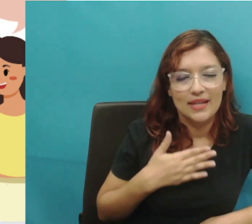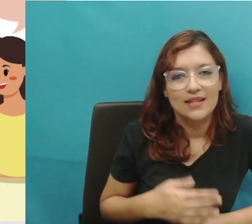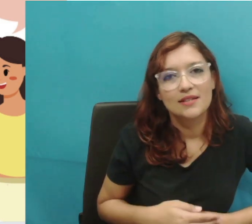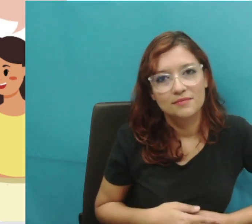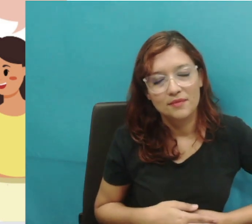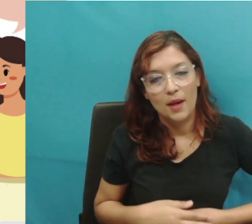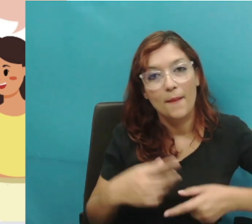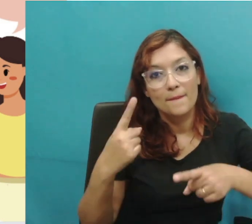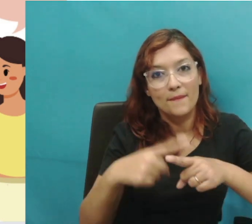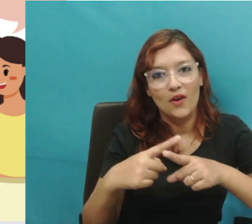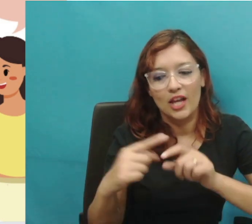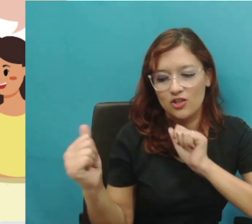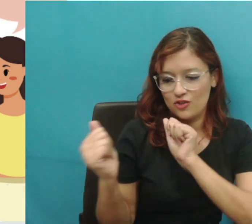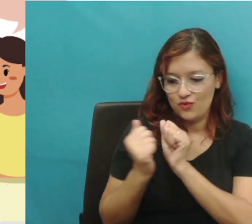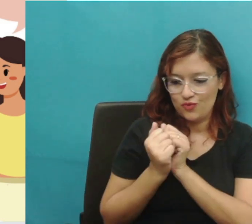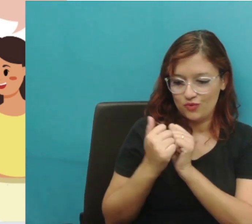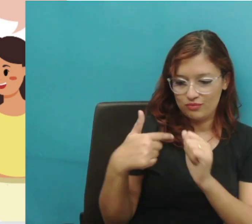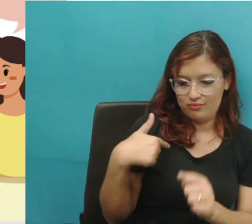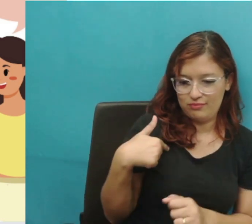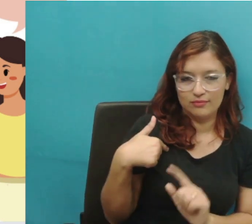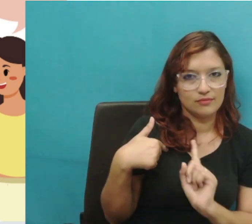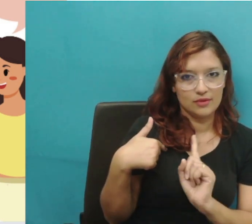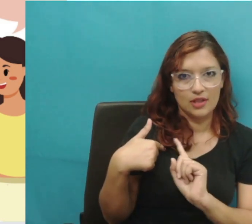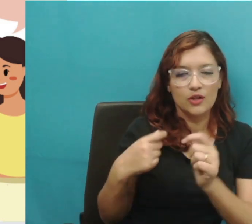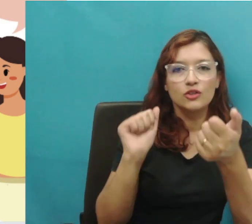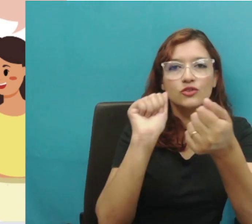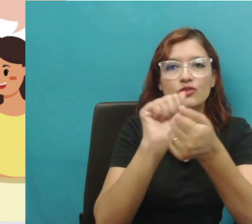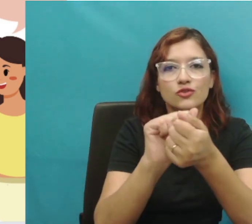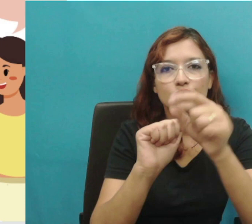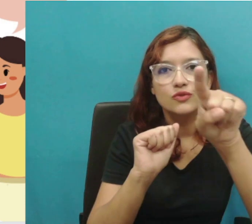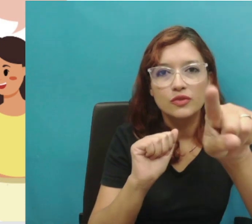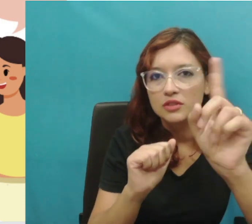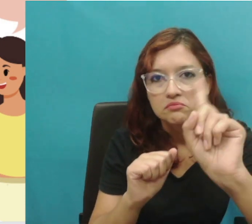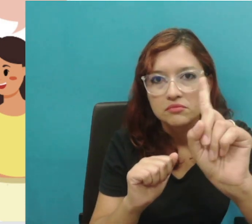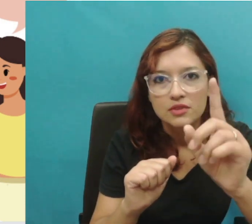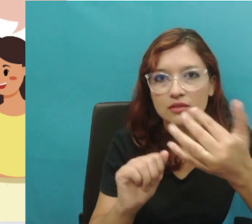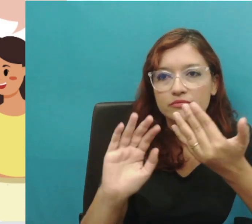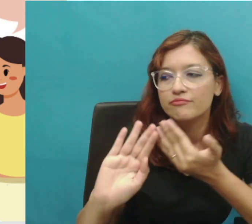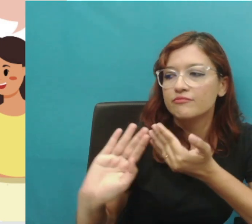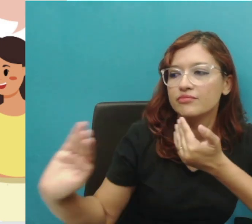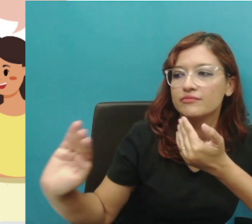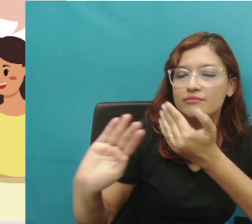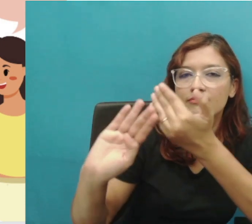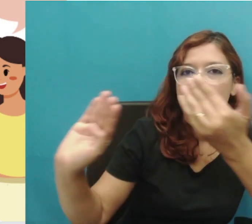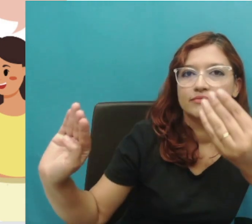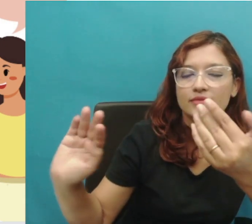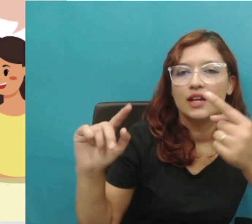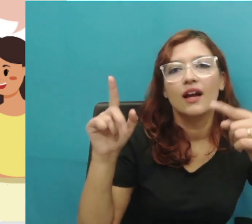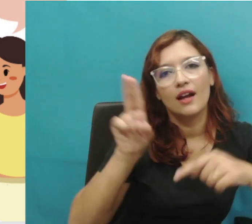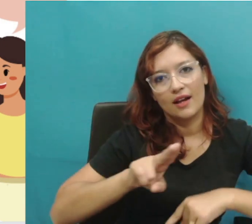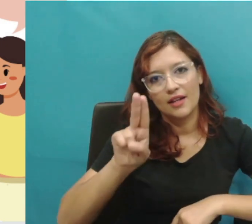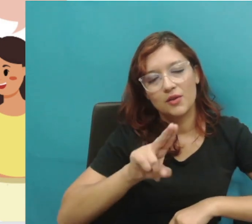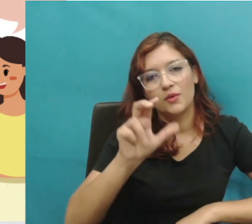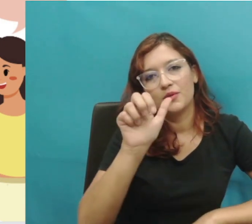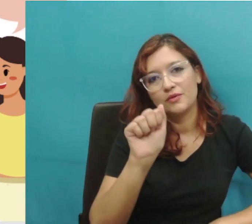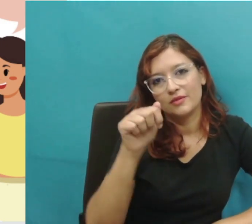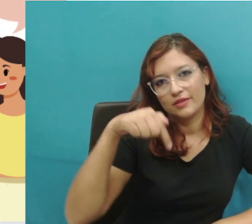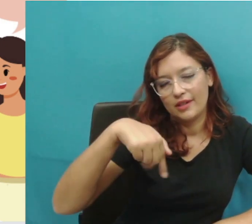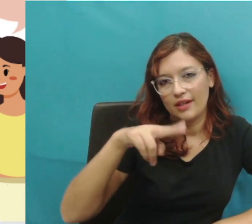caneta é minha. Porque não está próximo a mim, não está próximo a você. Está